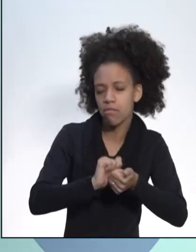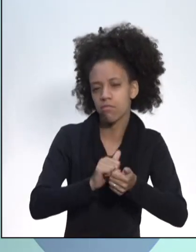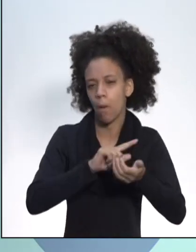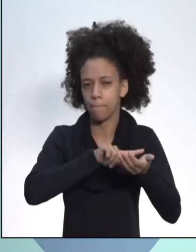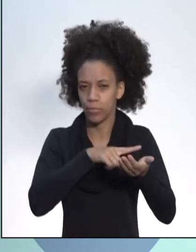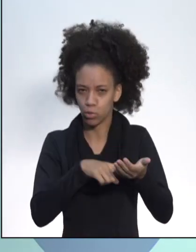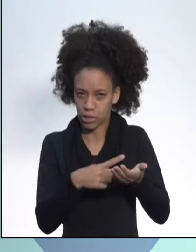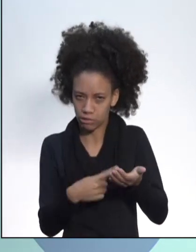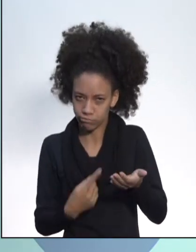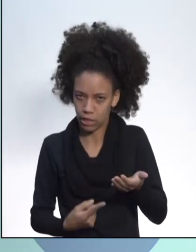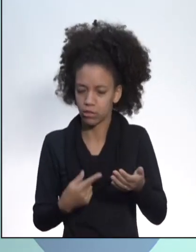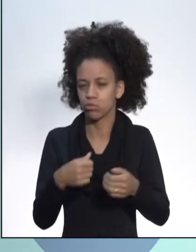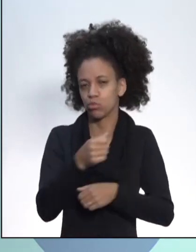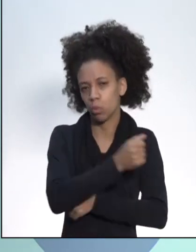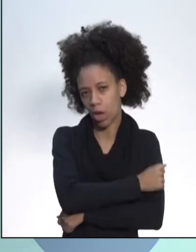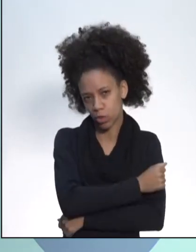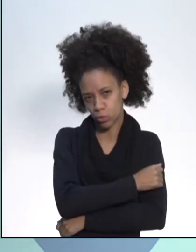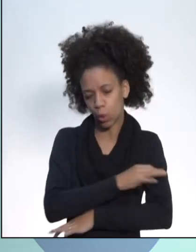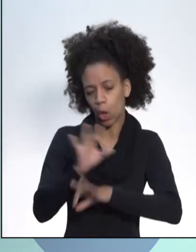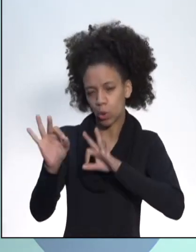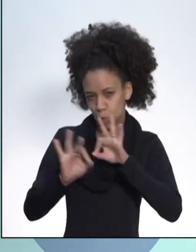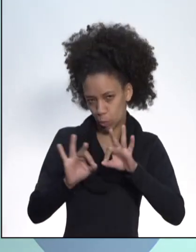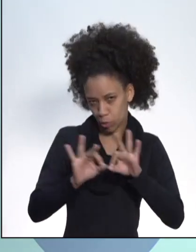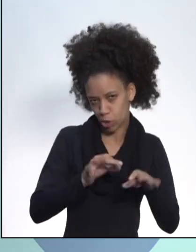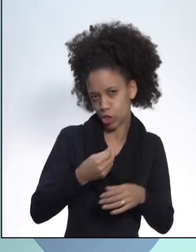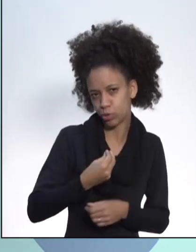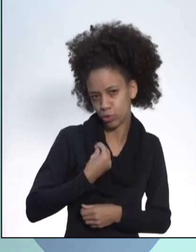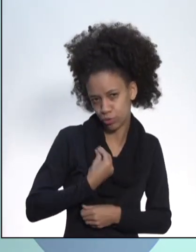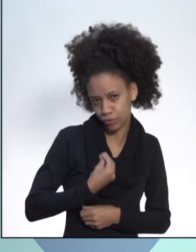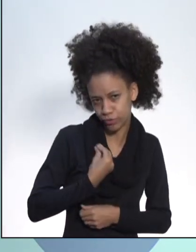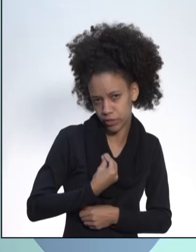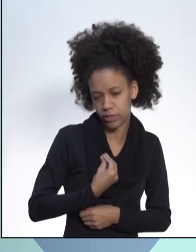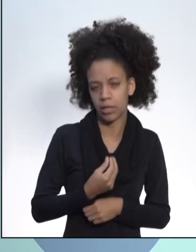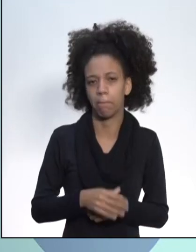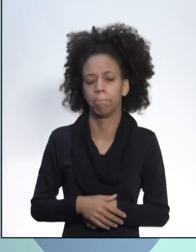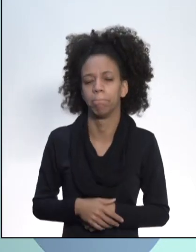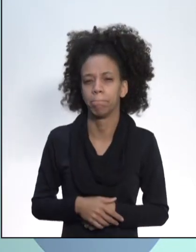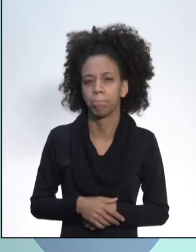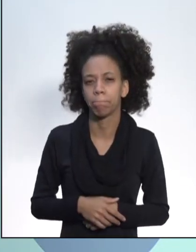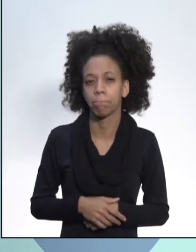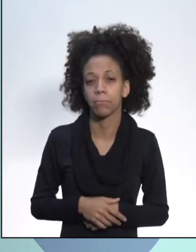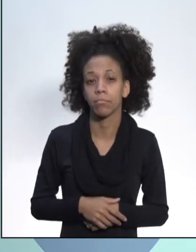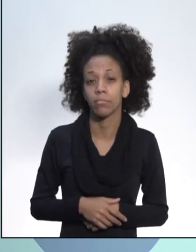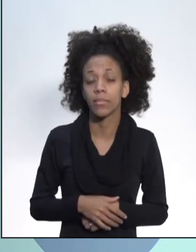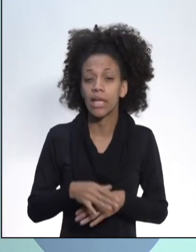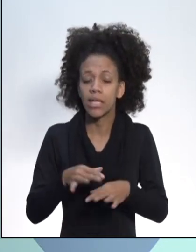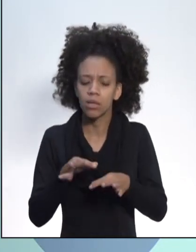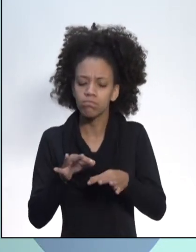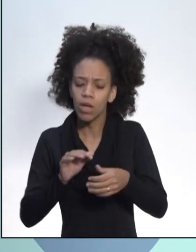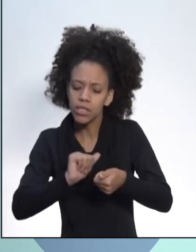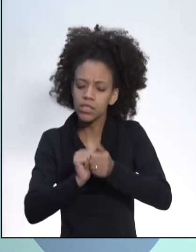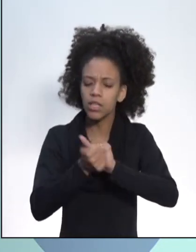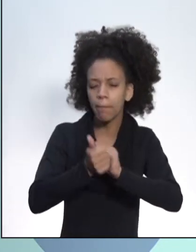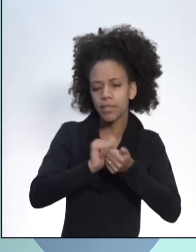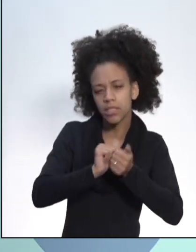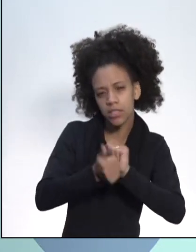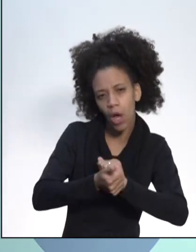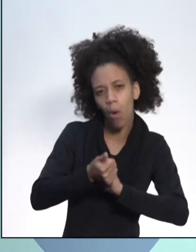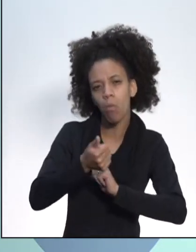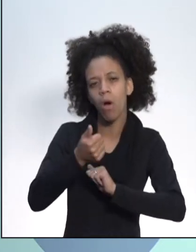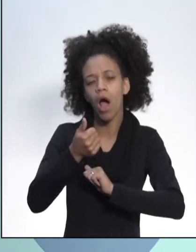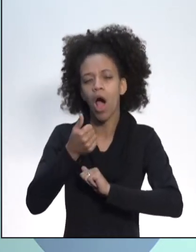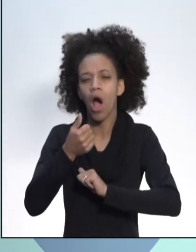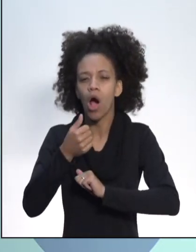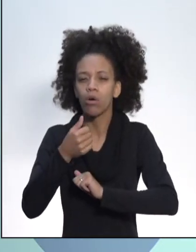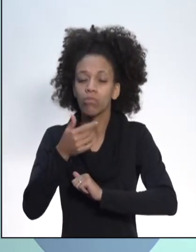do aluno de projeto de vida, e a gente, com essas adequações, vocês vão conseguir pensar um